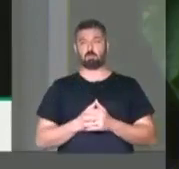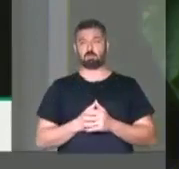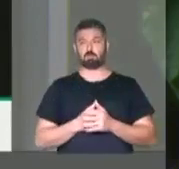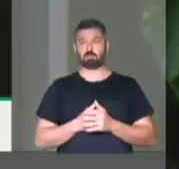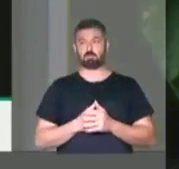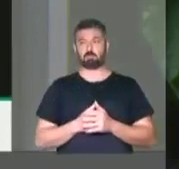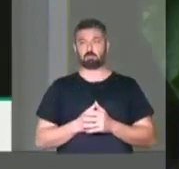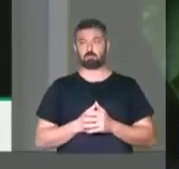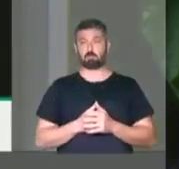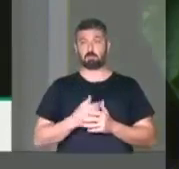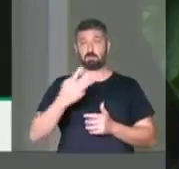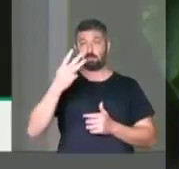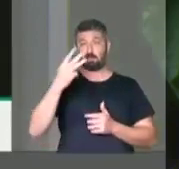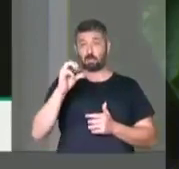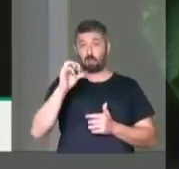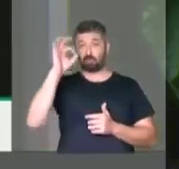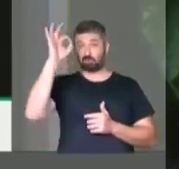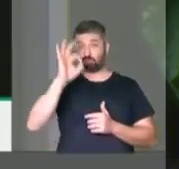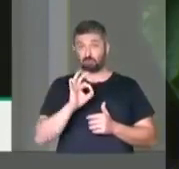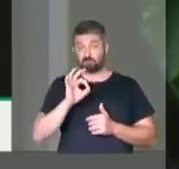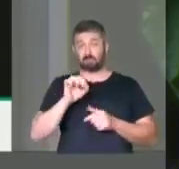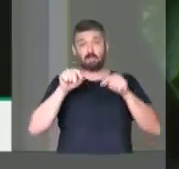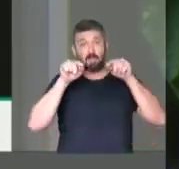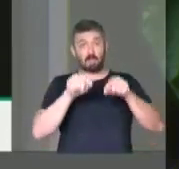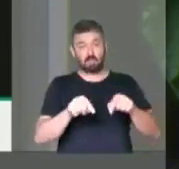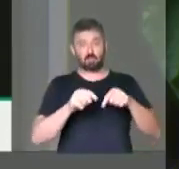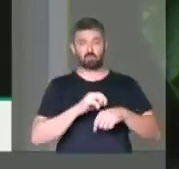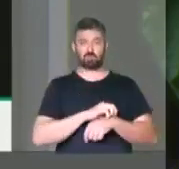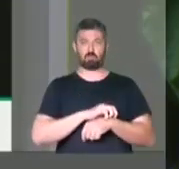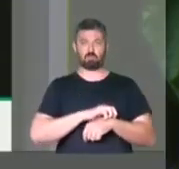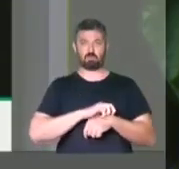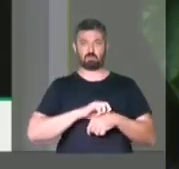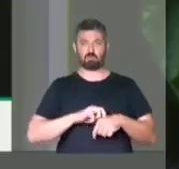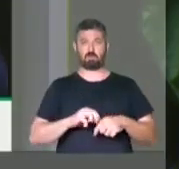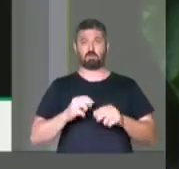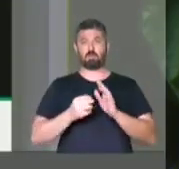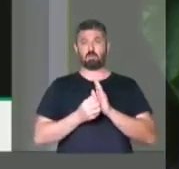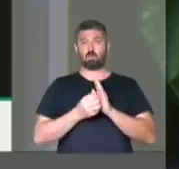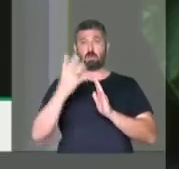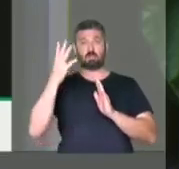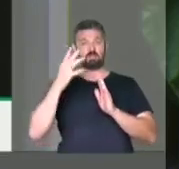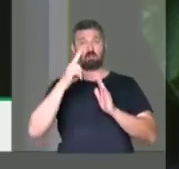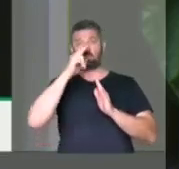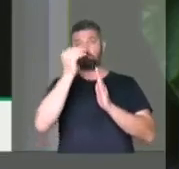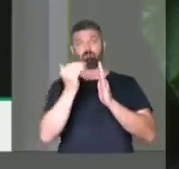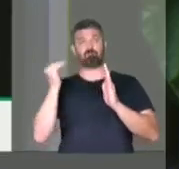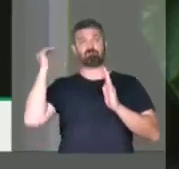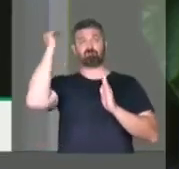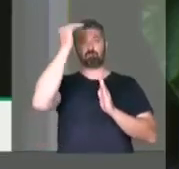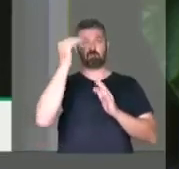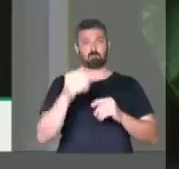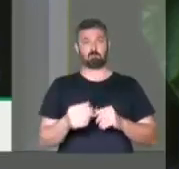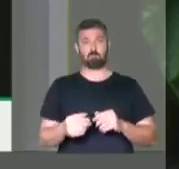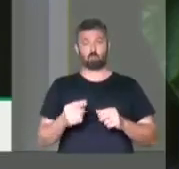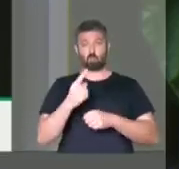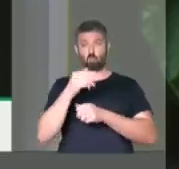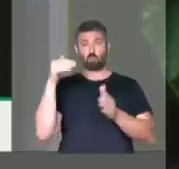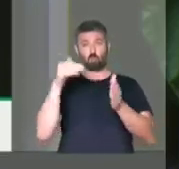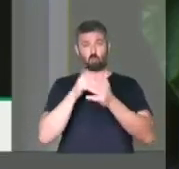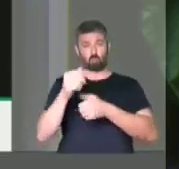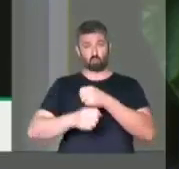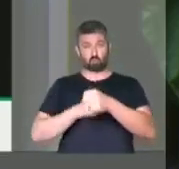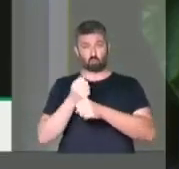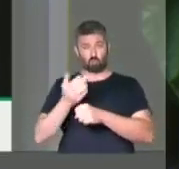para uma hora. 39%. É disso que a gente está falando. Há um número altíssimo. E no último ano, o